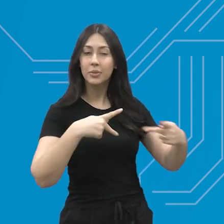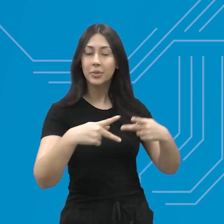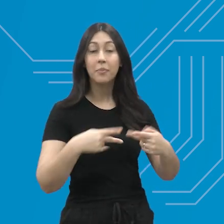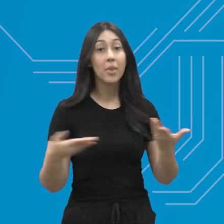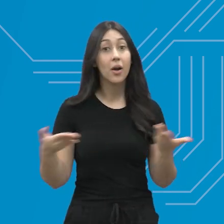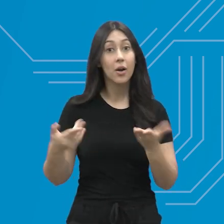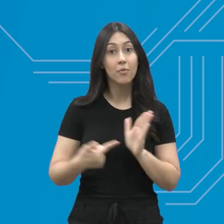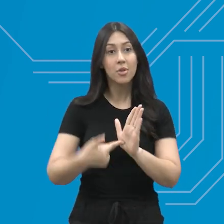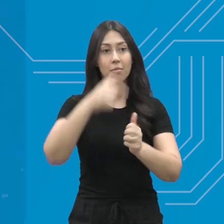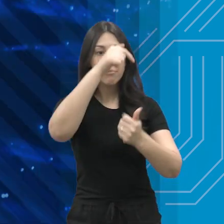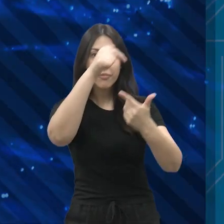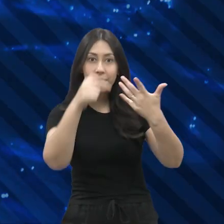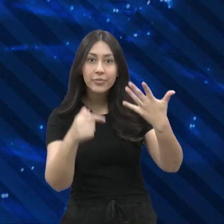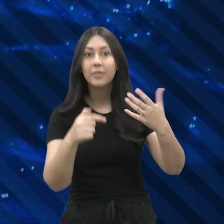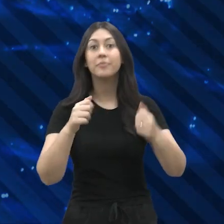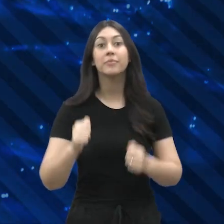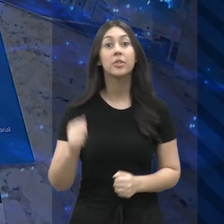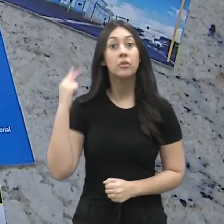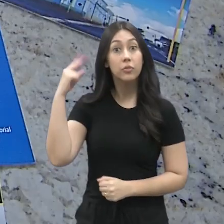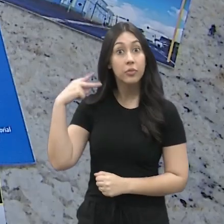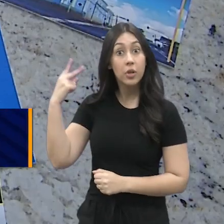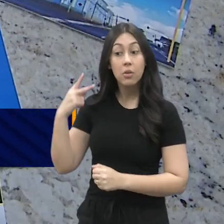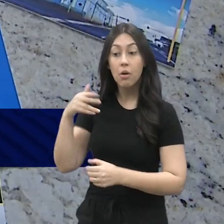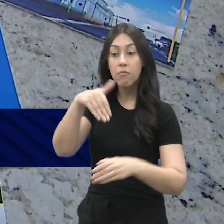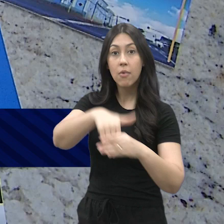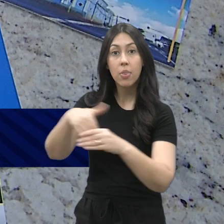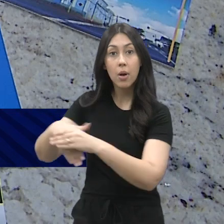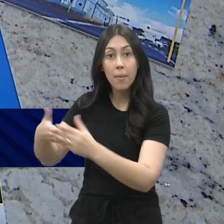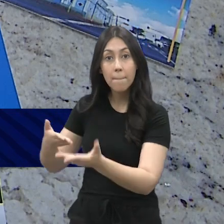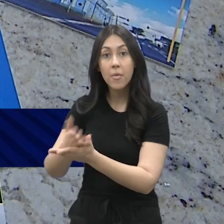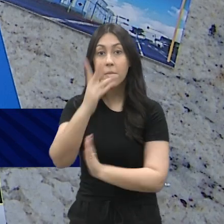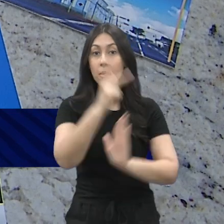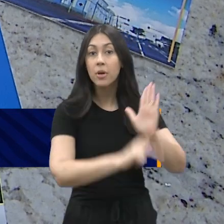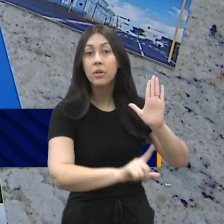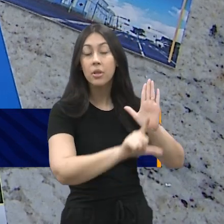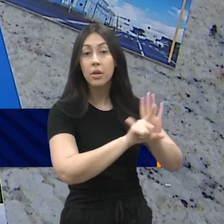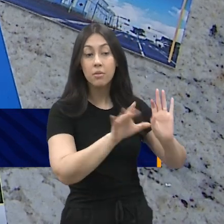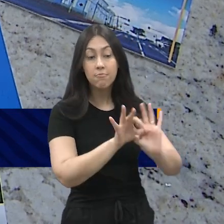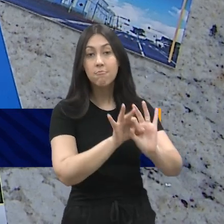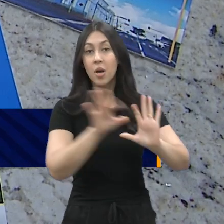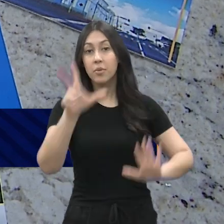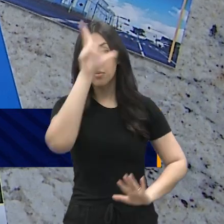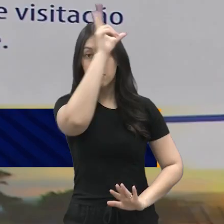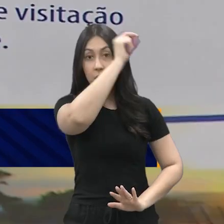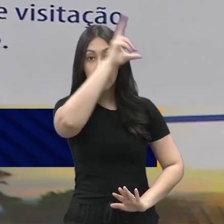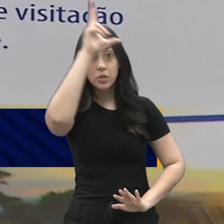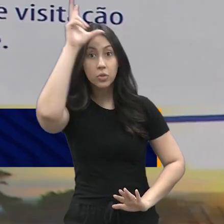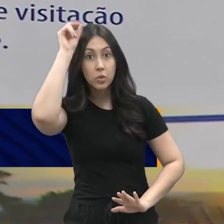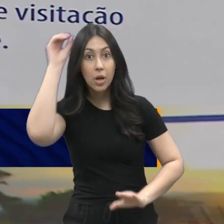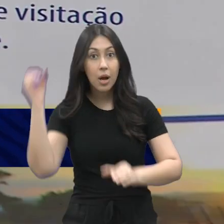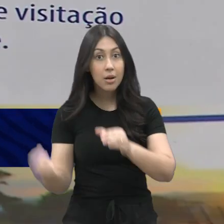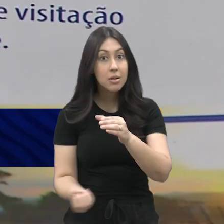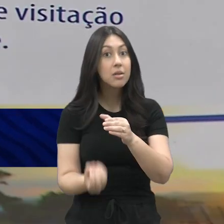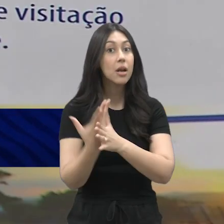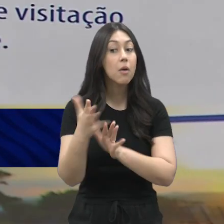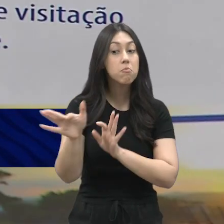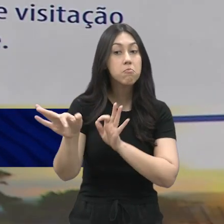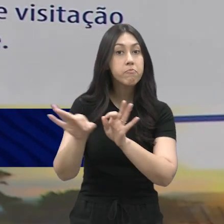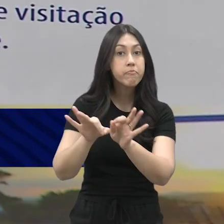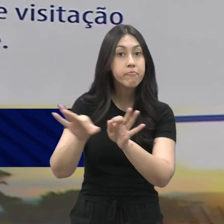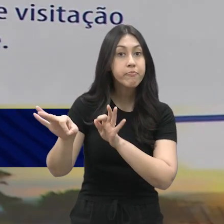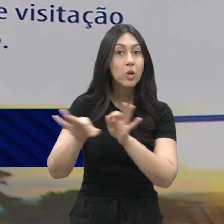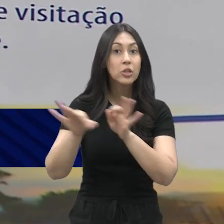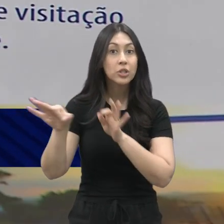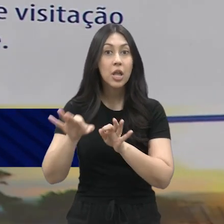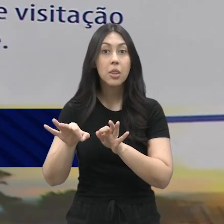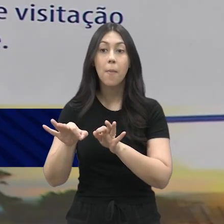aos destaques da edição de hoje. Vereadores aprovam um projeto de lei que autoriza o Poder Executivo a instituir o programa